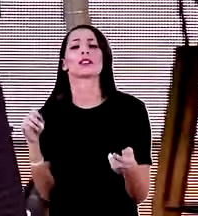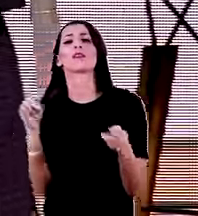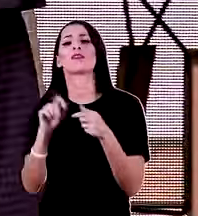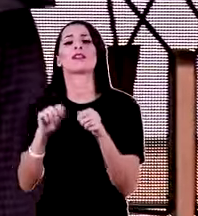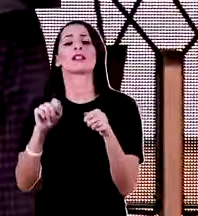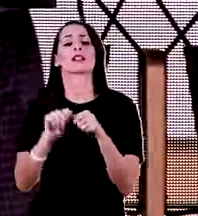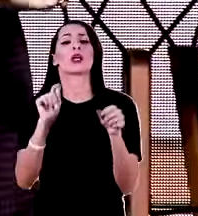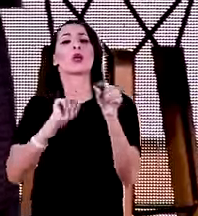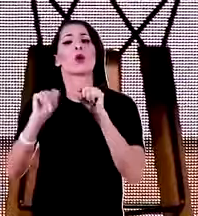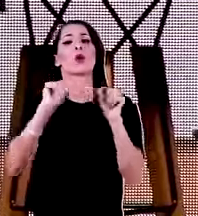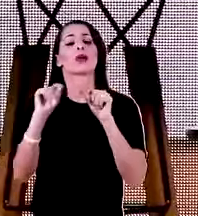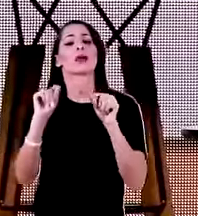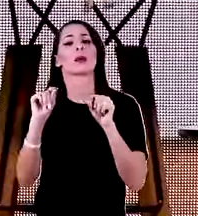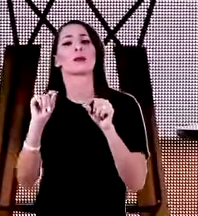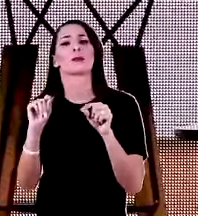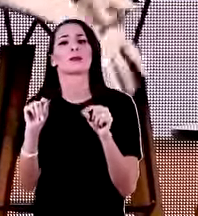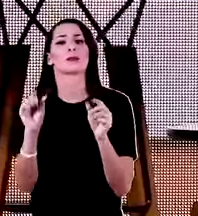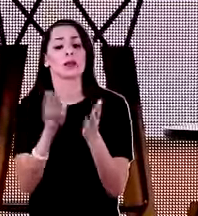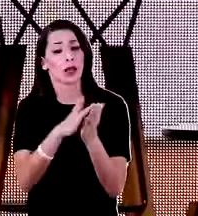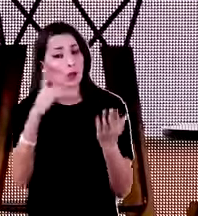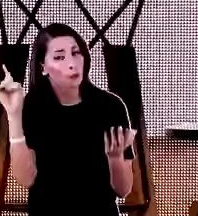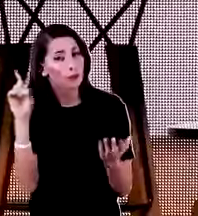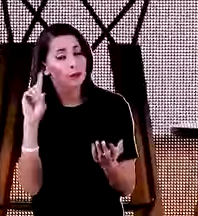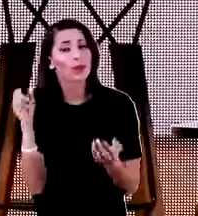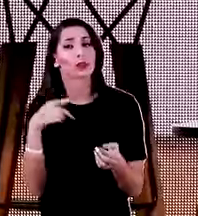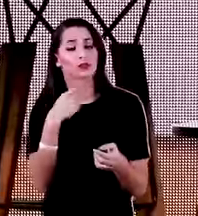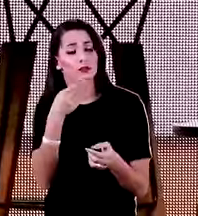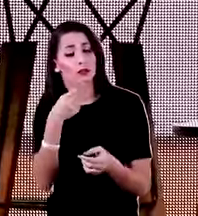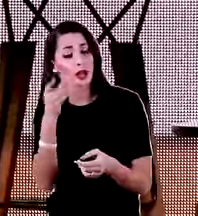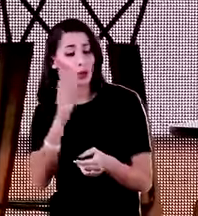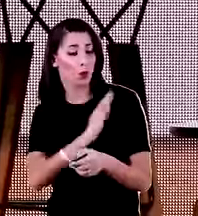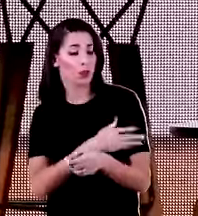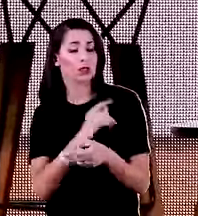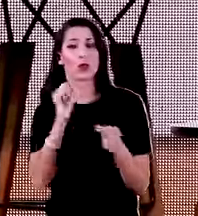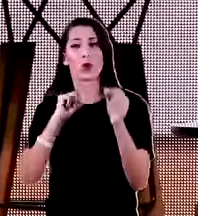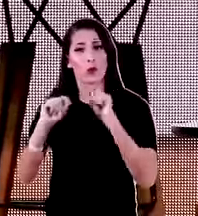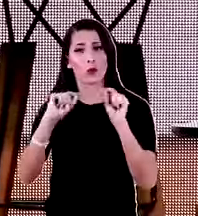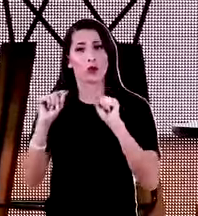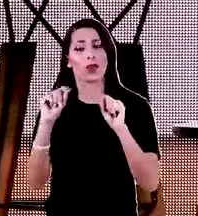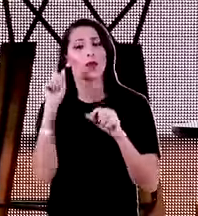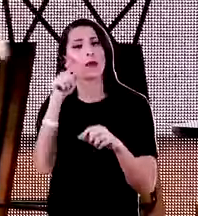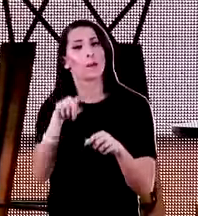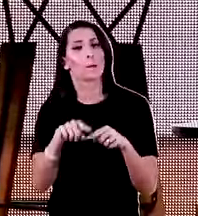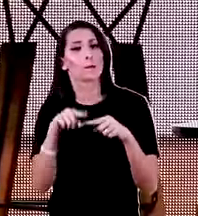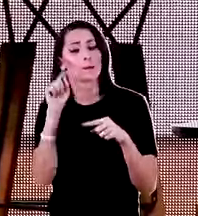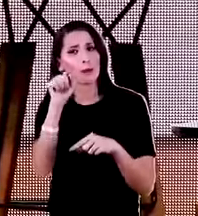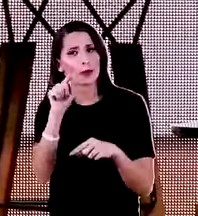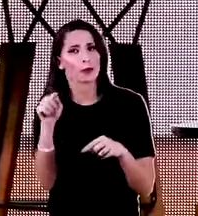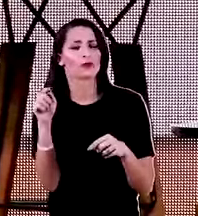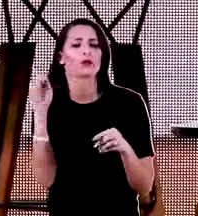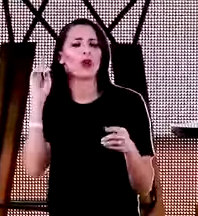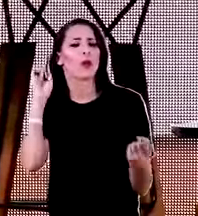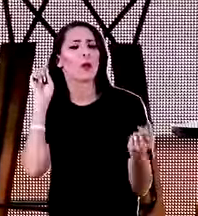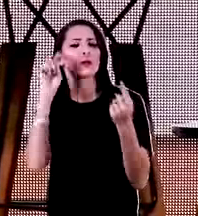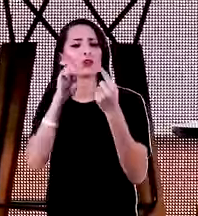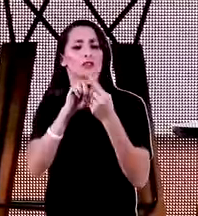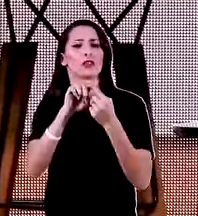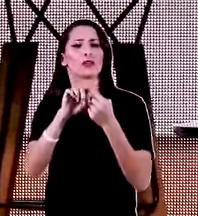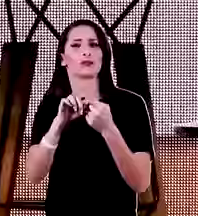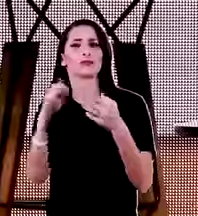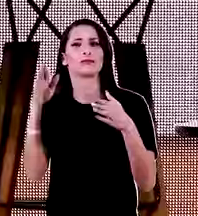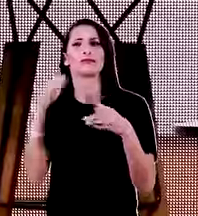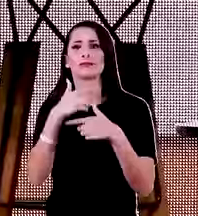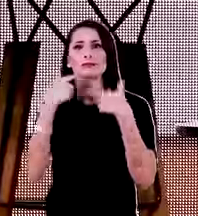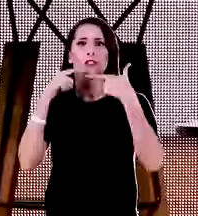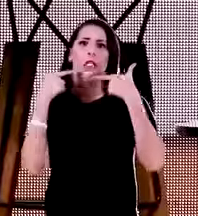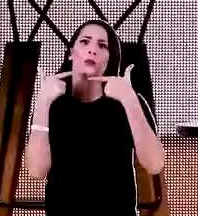palavra Deus trouxe ao meu coração exatamente para te tirar desse lugar. Se hoje você está no papel de Noemi, nós vamos sair do papel de Noemi